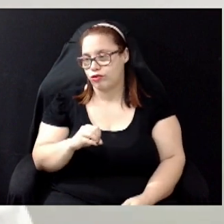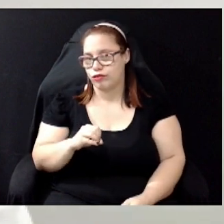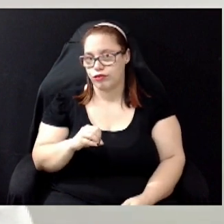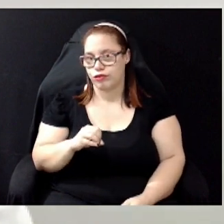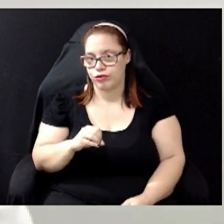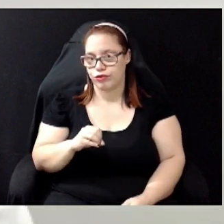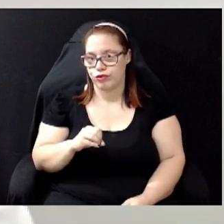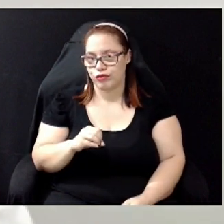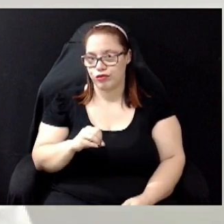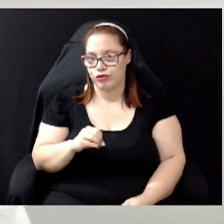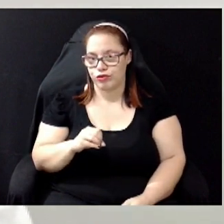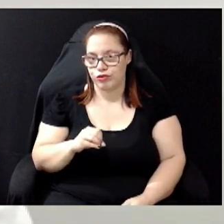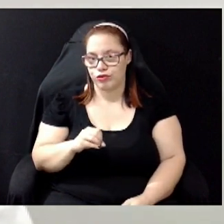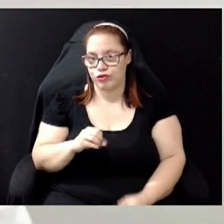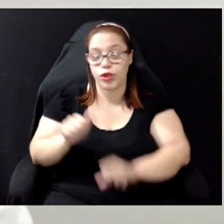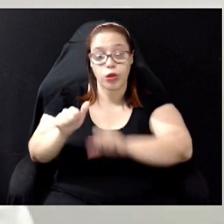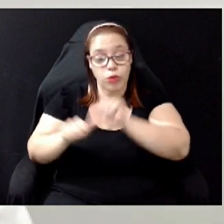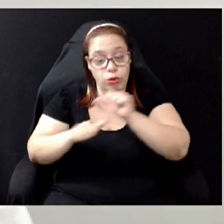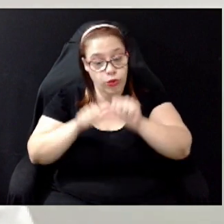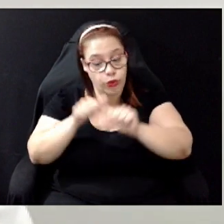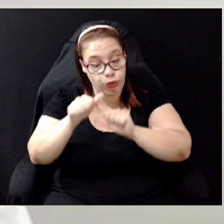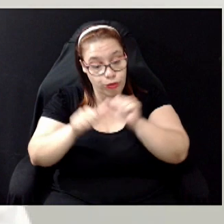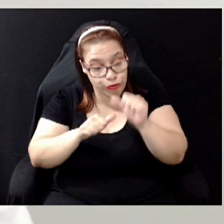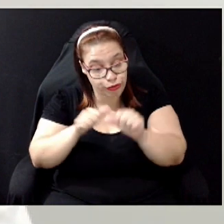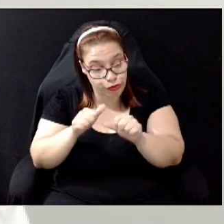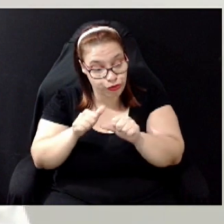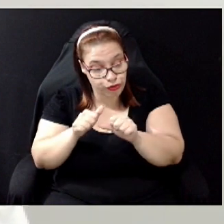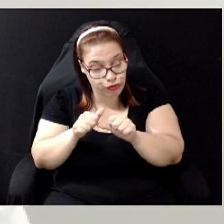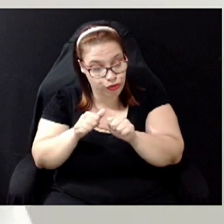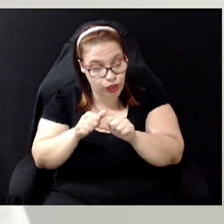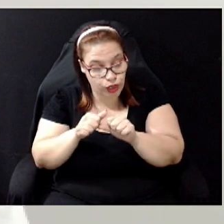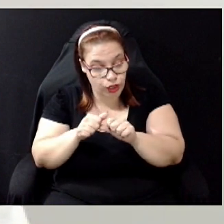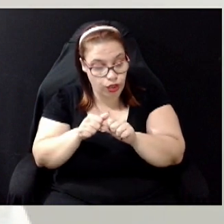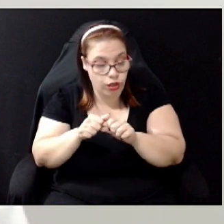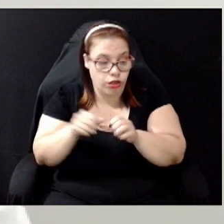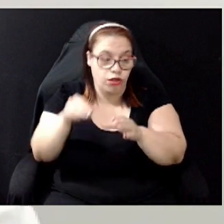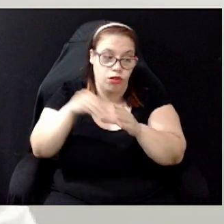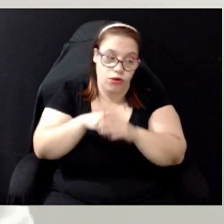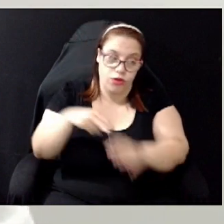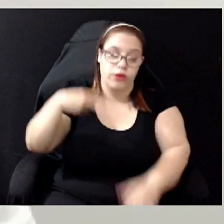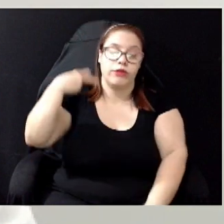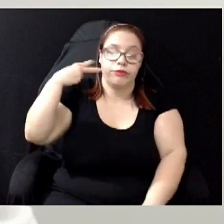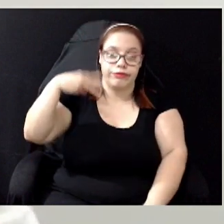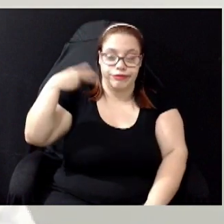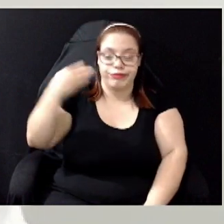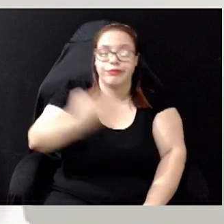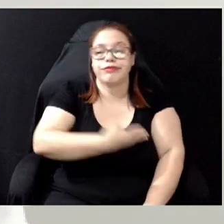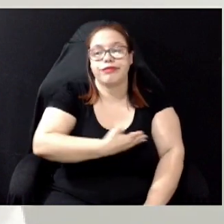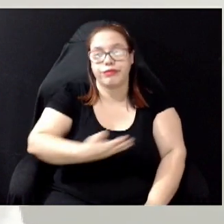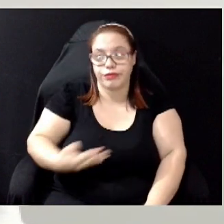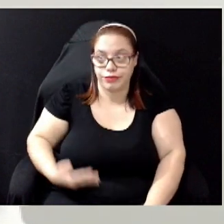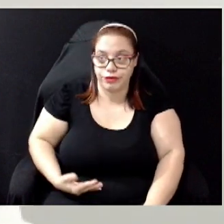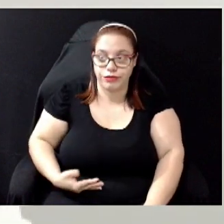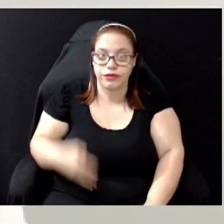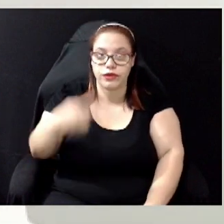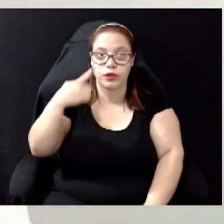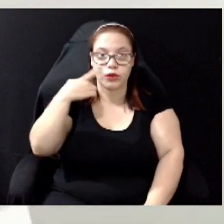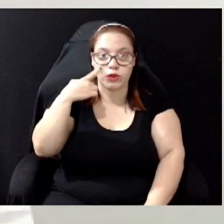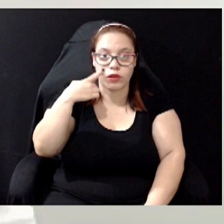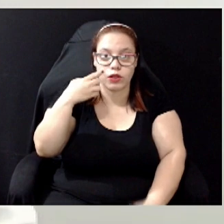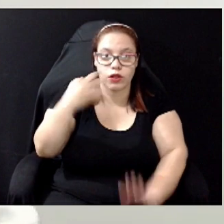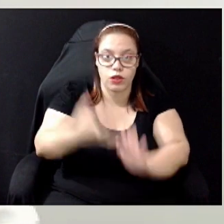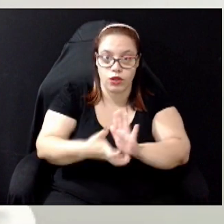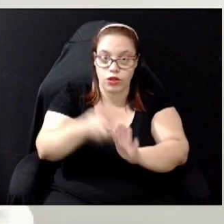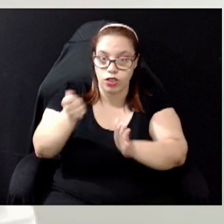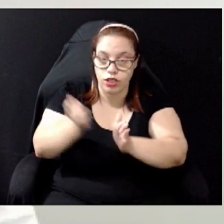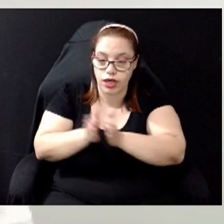cúbico. Então, teria que ter uma mudança da visão política, né? Uma política pública falando assim, olha, não